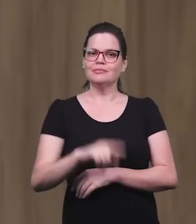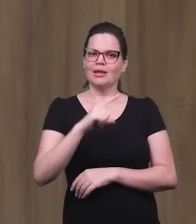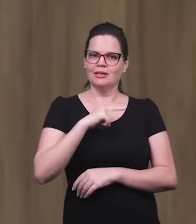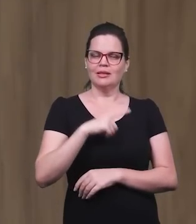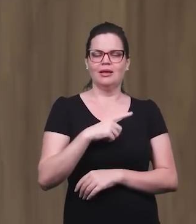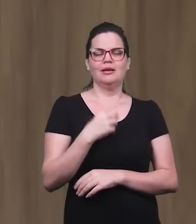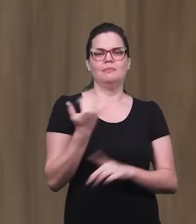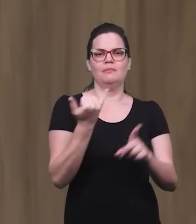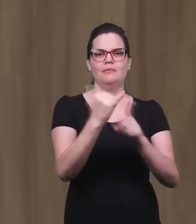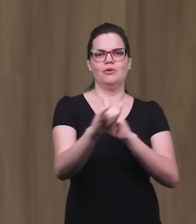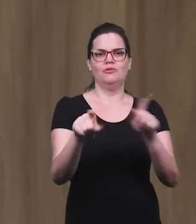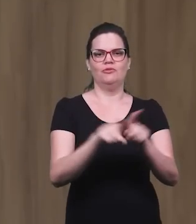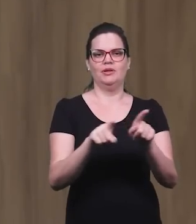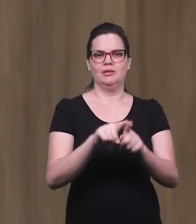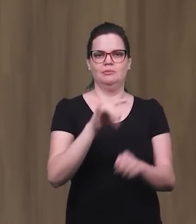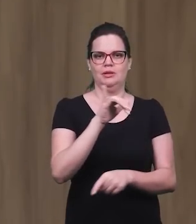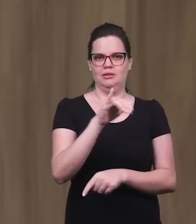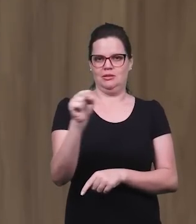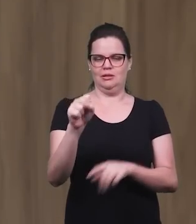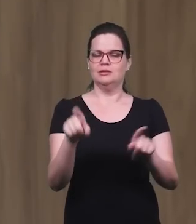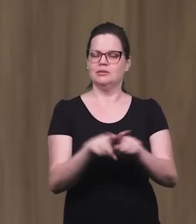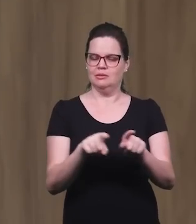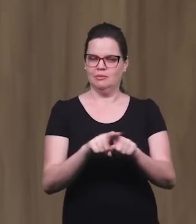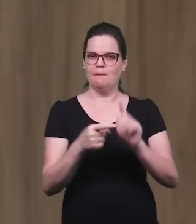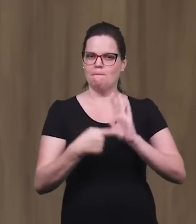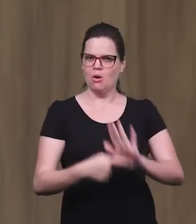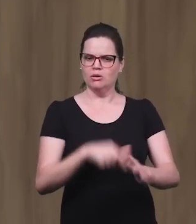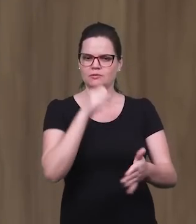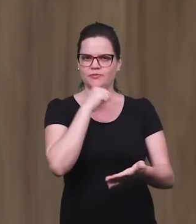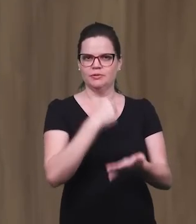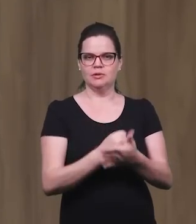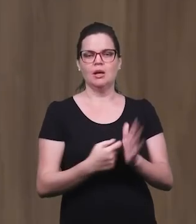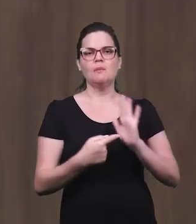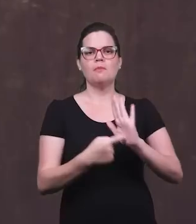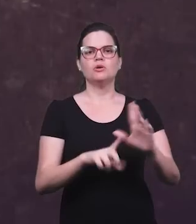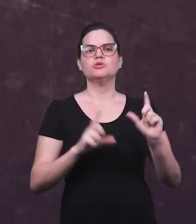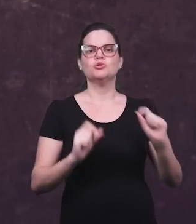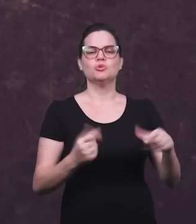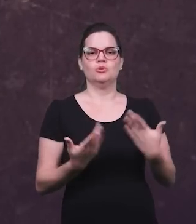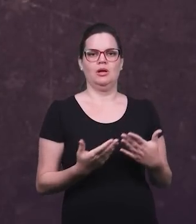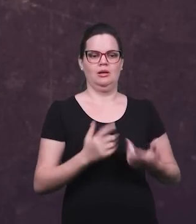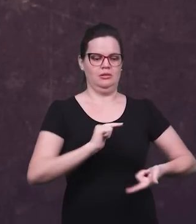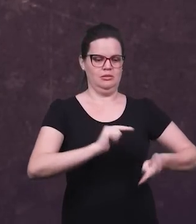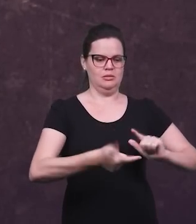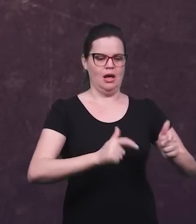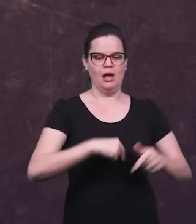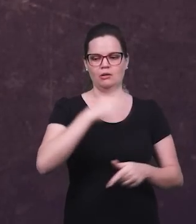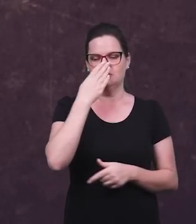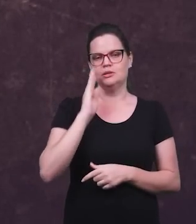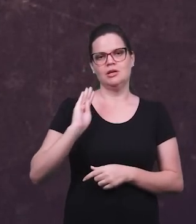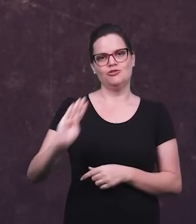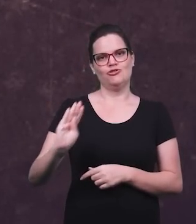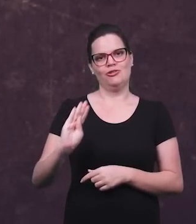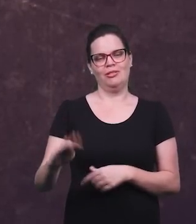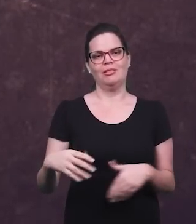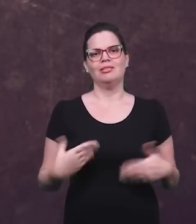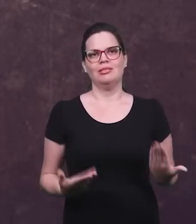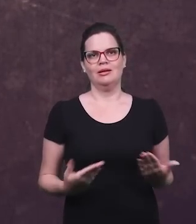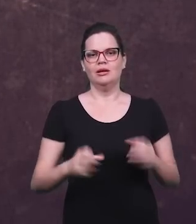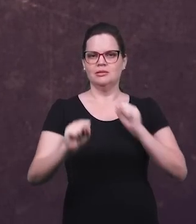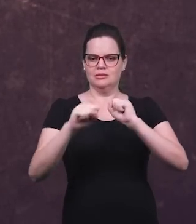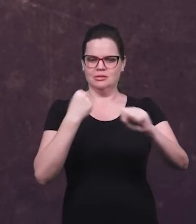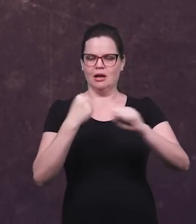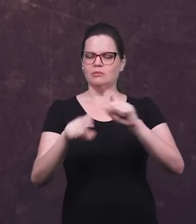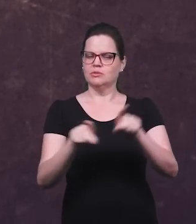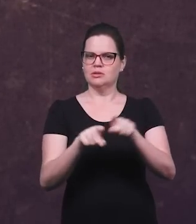o profeta Isaías prevendo a rejeição, que Isaías 49,7 e Salmo